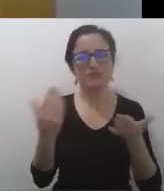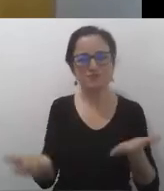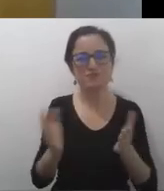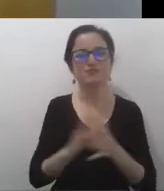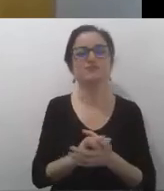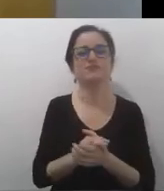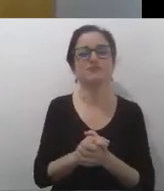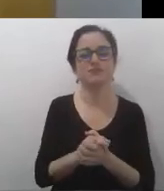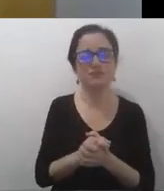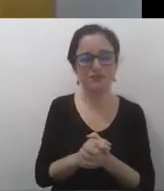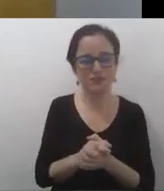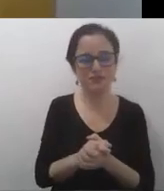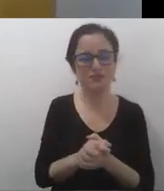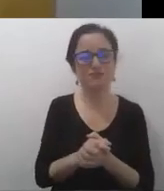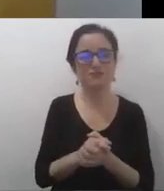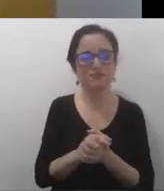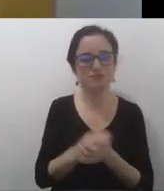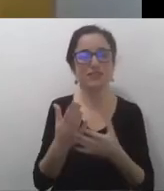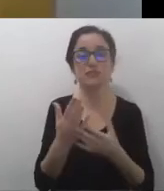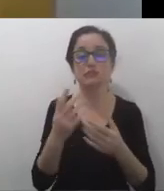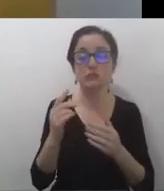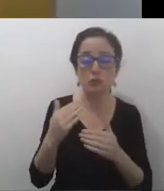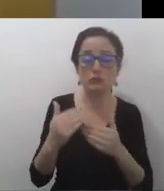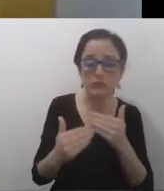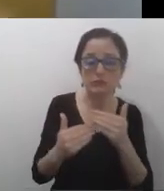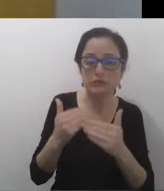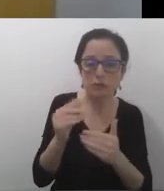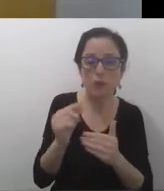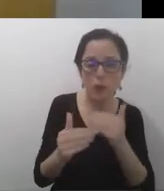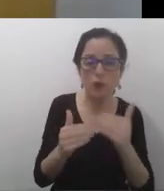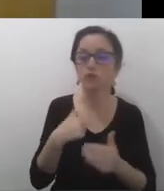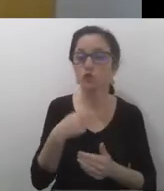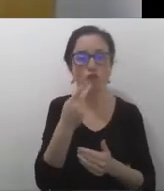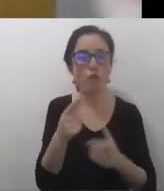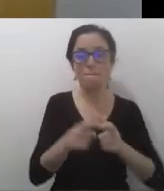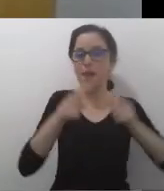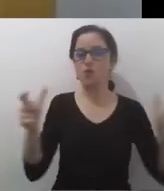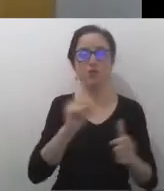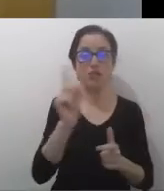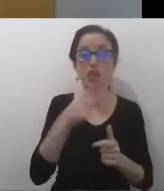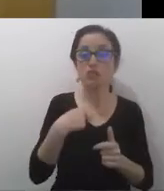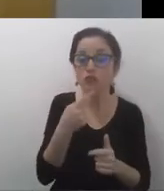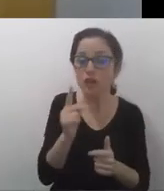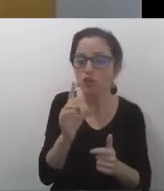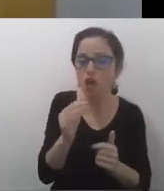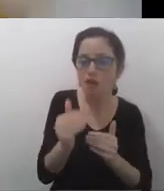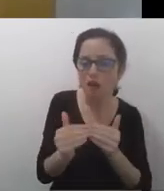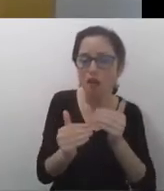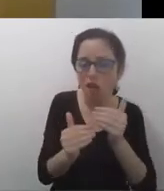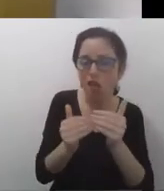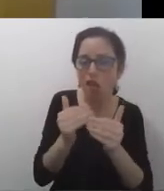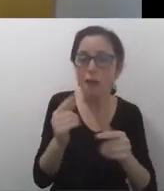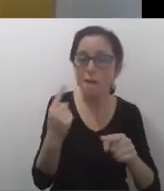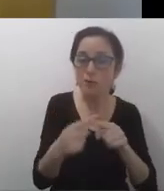ausente, então, de uma estrutura industrial um pouco mais sofisticada. Eu não vou dizer maior, eu vou dizer mais sofisticada,